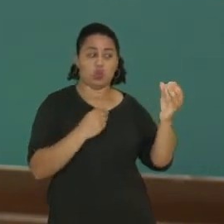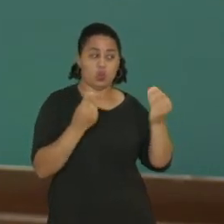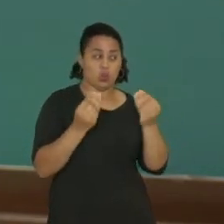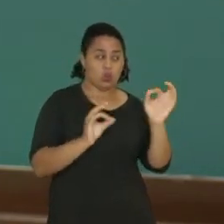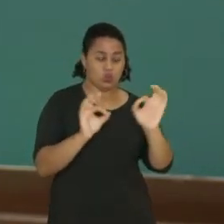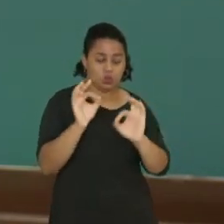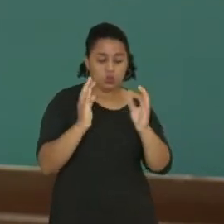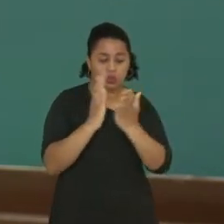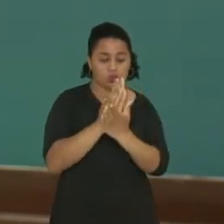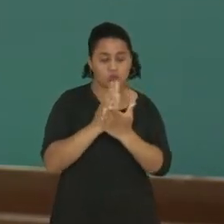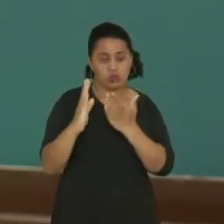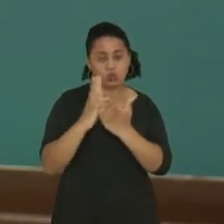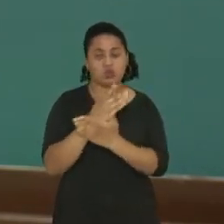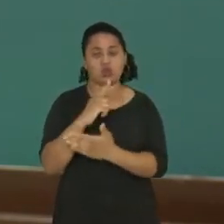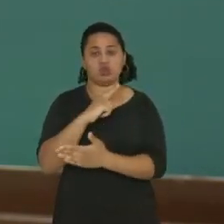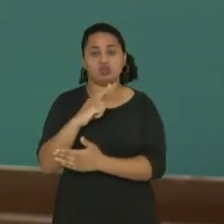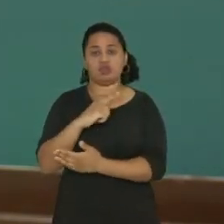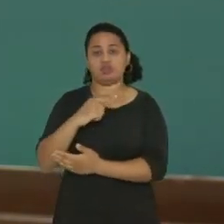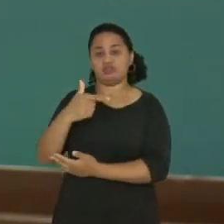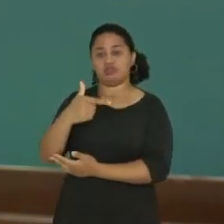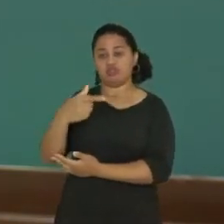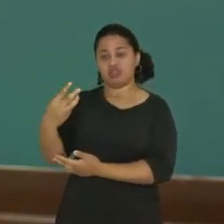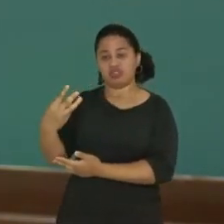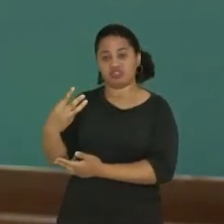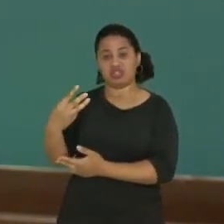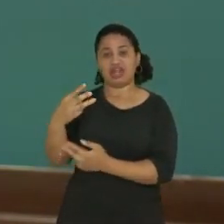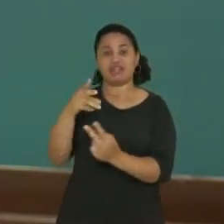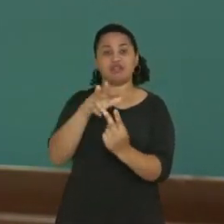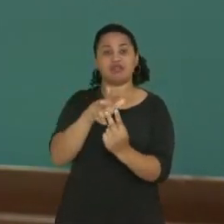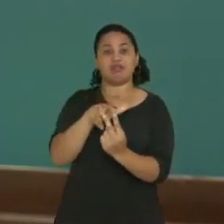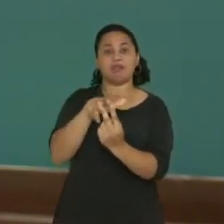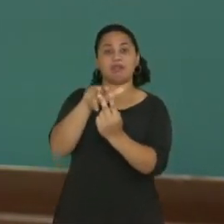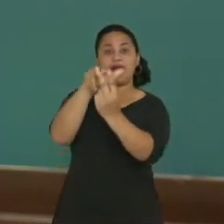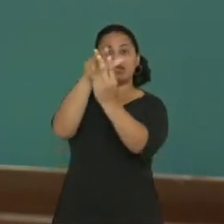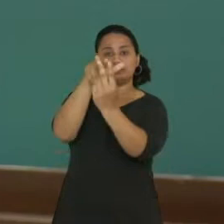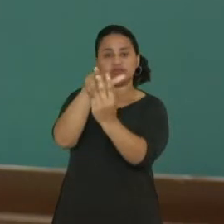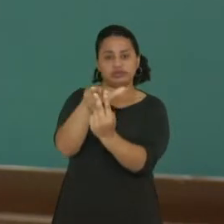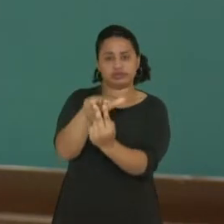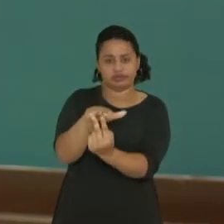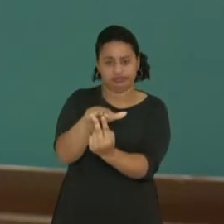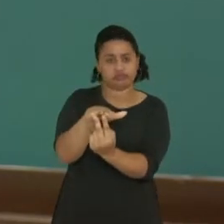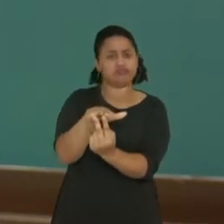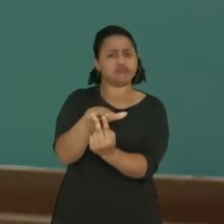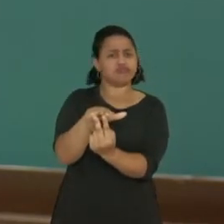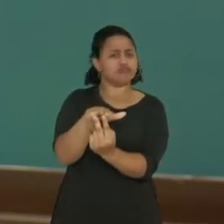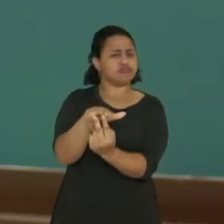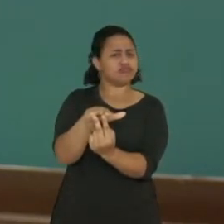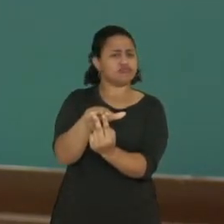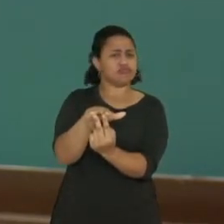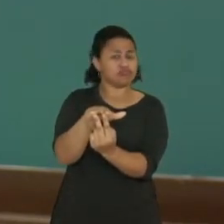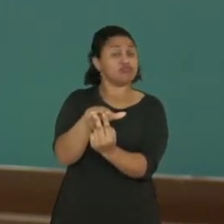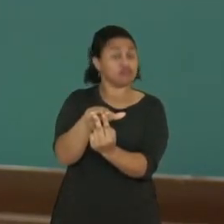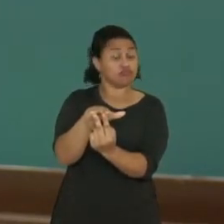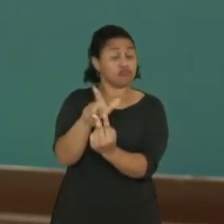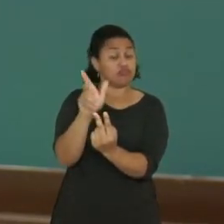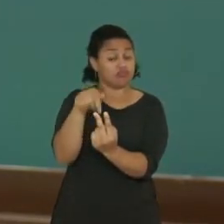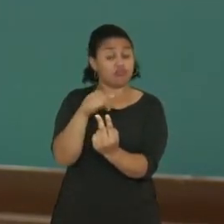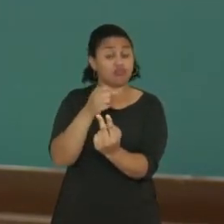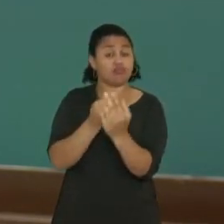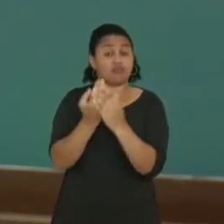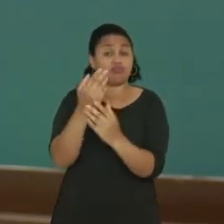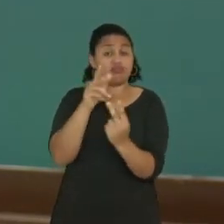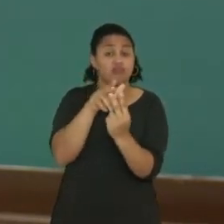nós temos 23 pares de cromossomos. Para que sejam formados os pares,